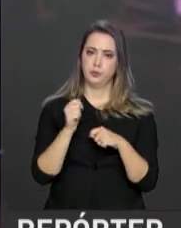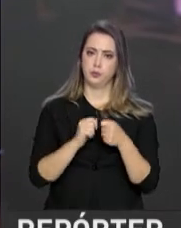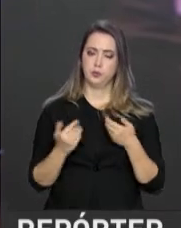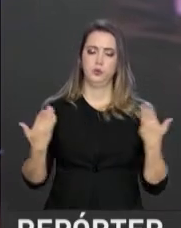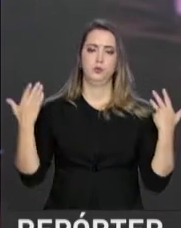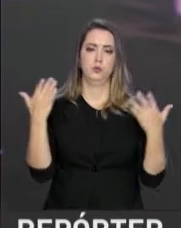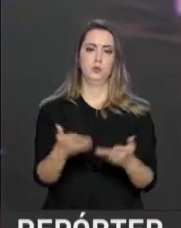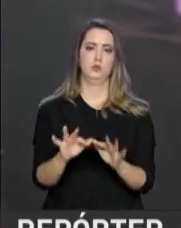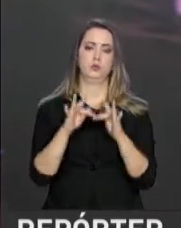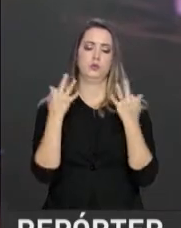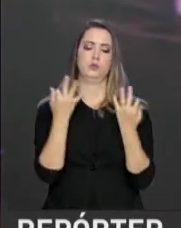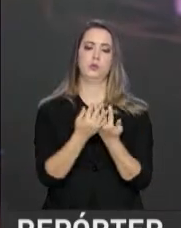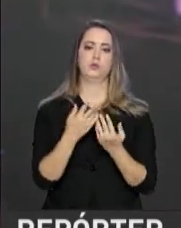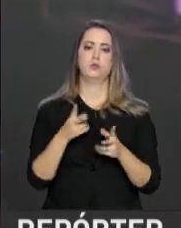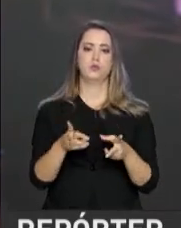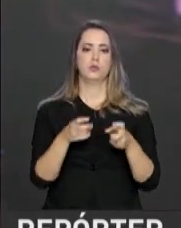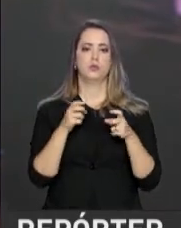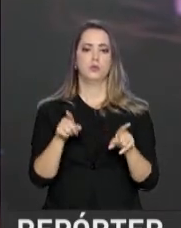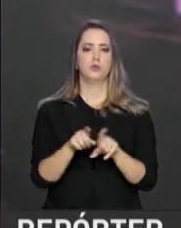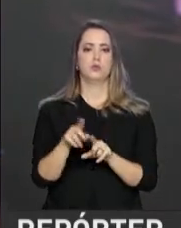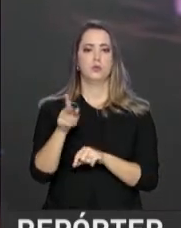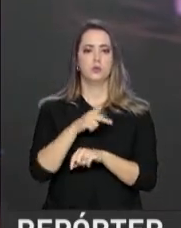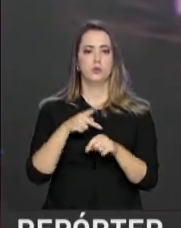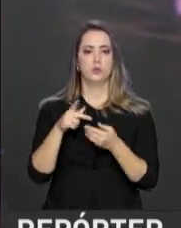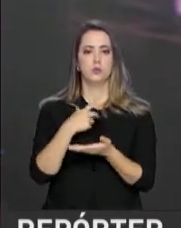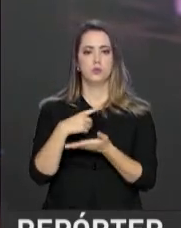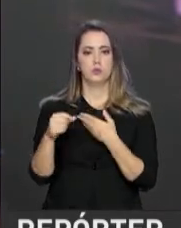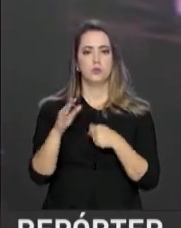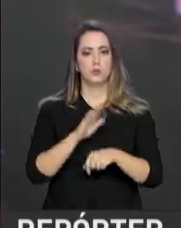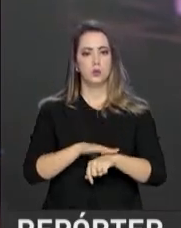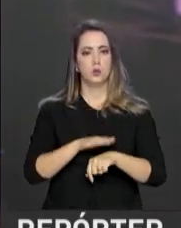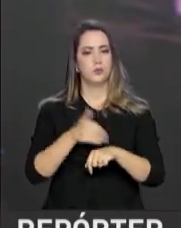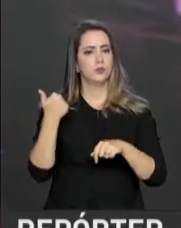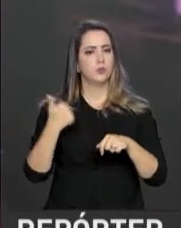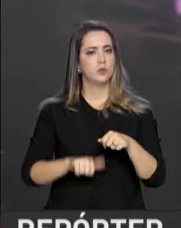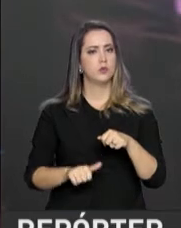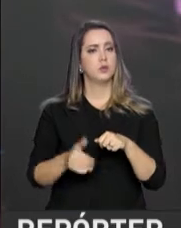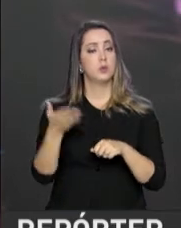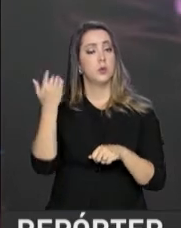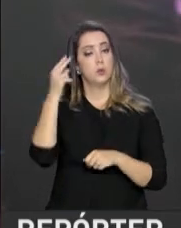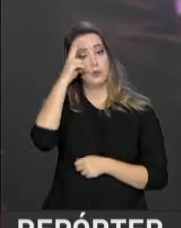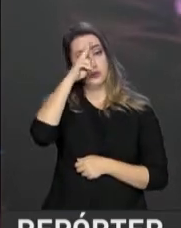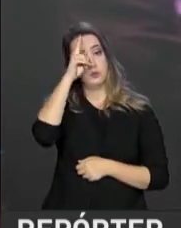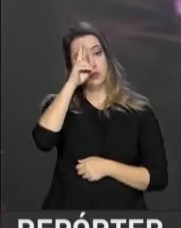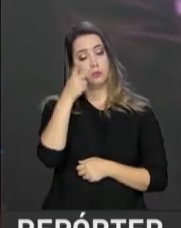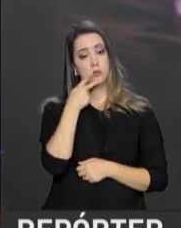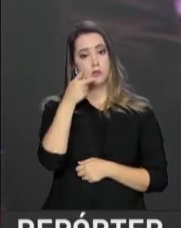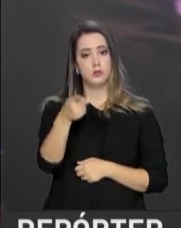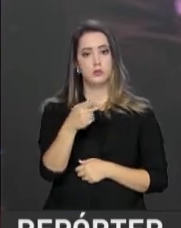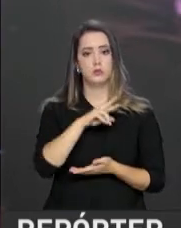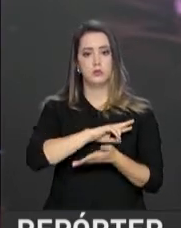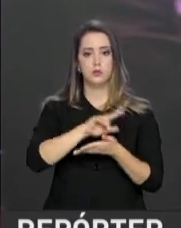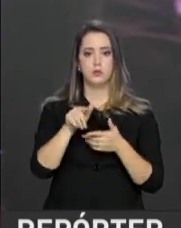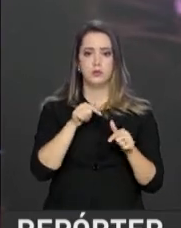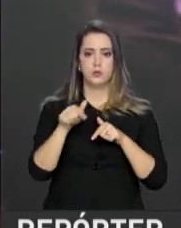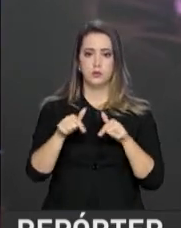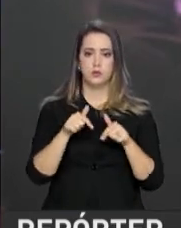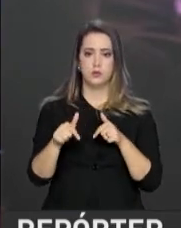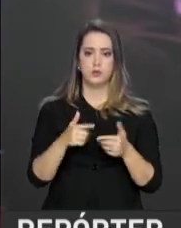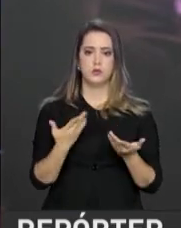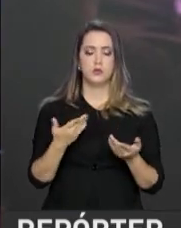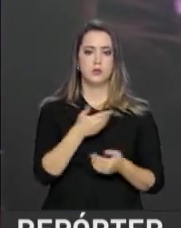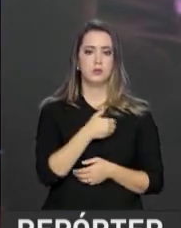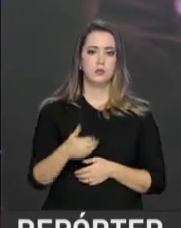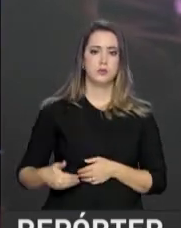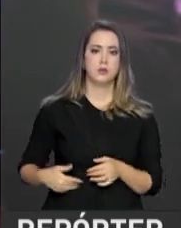do fórum ele destacou que o país acaba de sair da pior recessão da história e citou algumas medidas do governo para